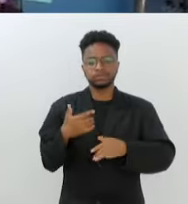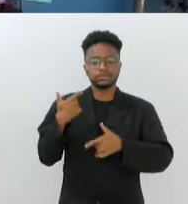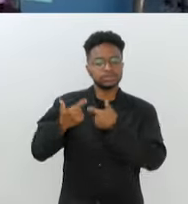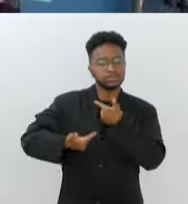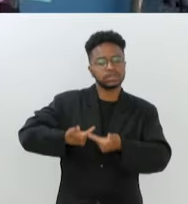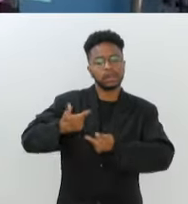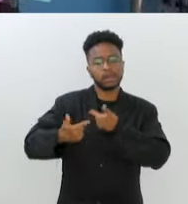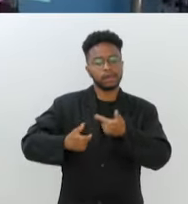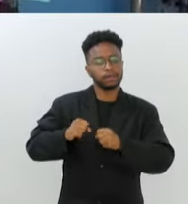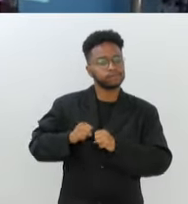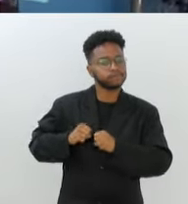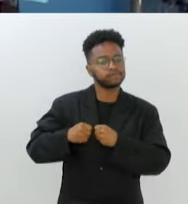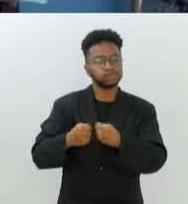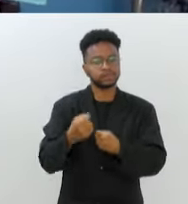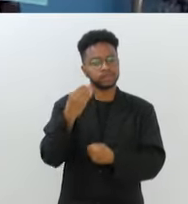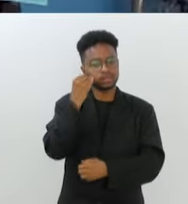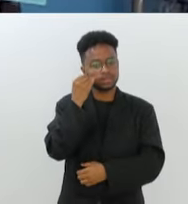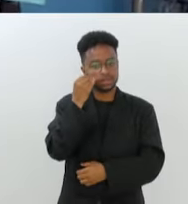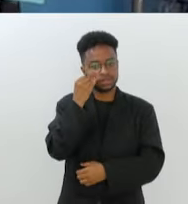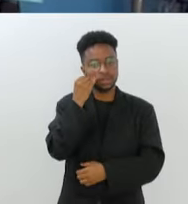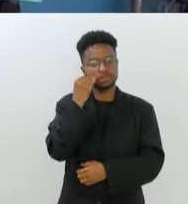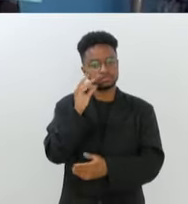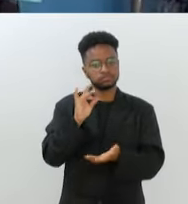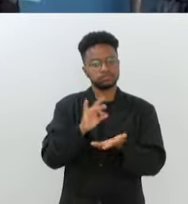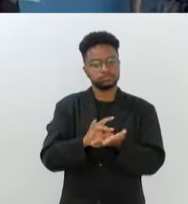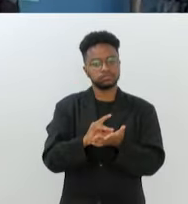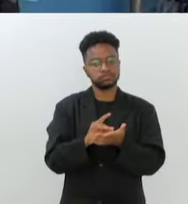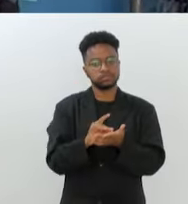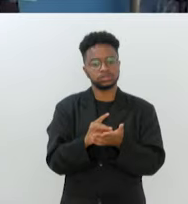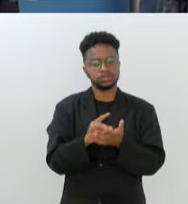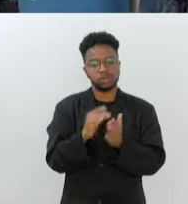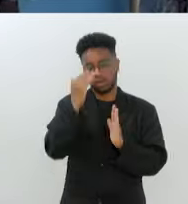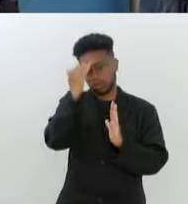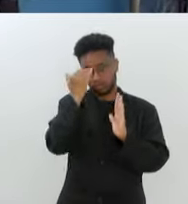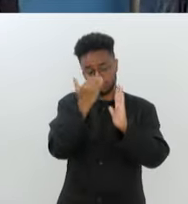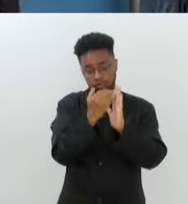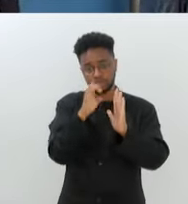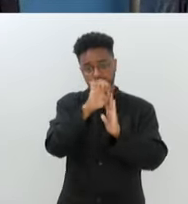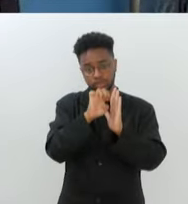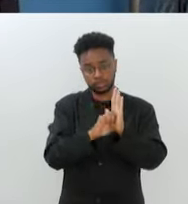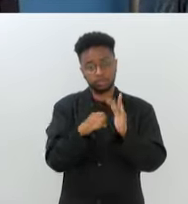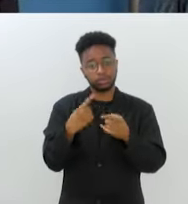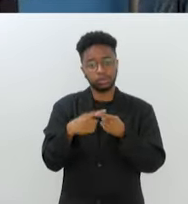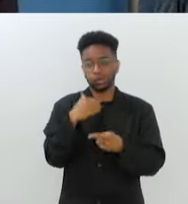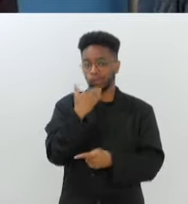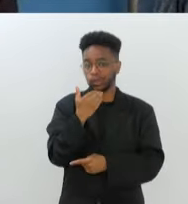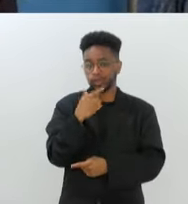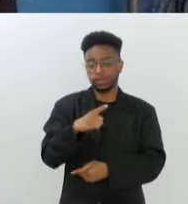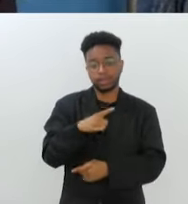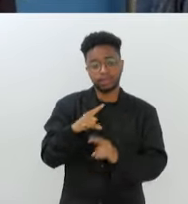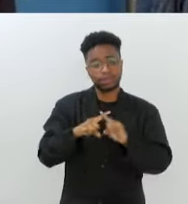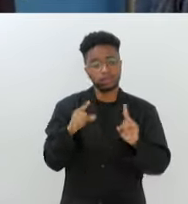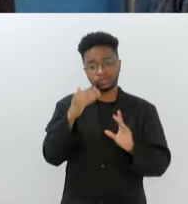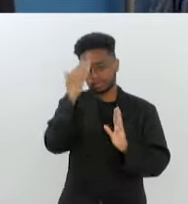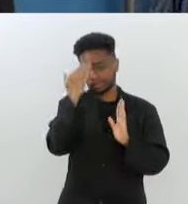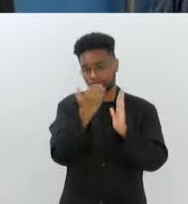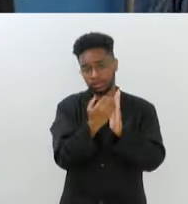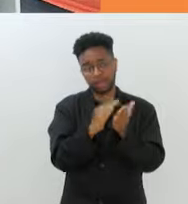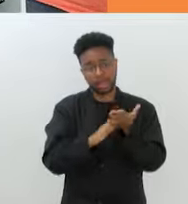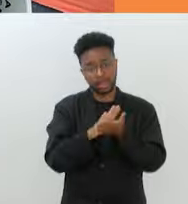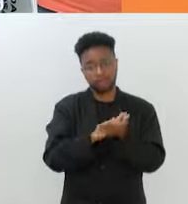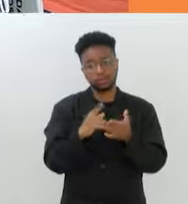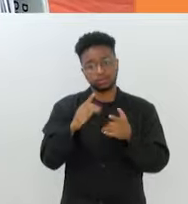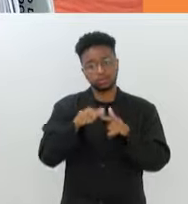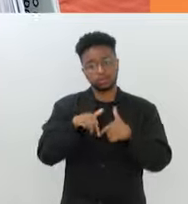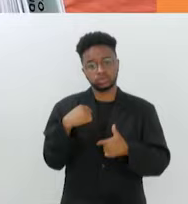incansavelmente, para fazer valer o estatuto da pessoa idosa. Não adianta ele existir e não ser cumprido. Essa é a nossa luta.